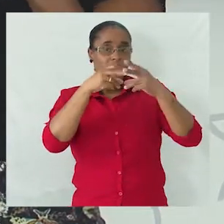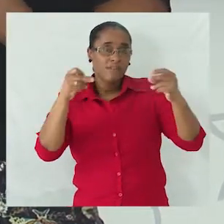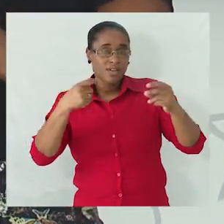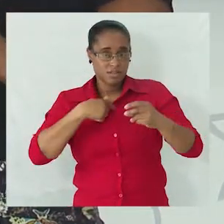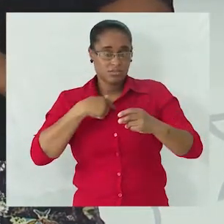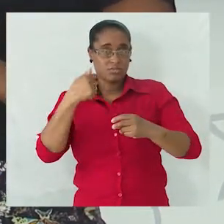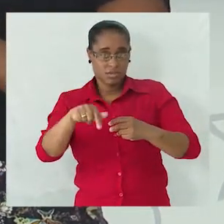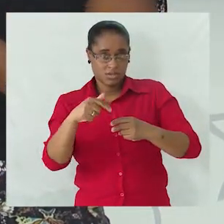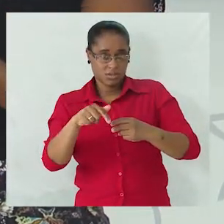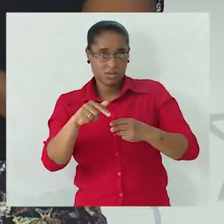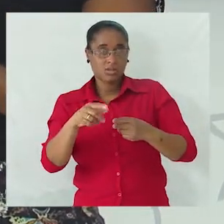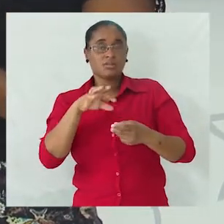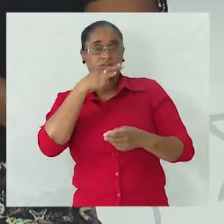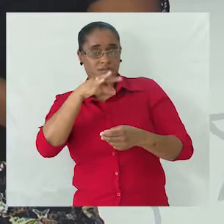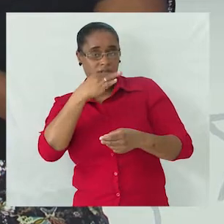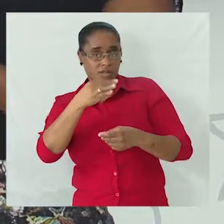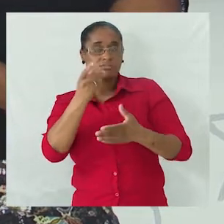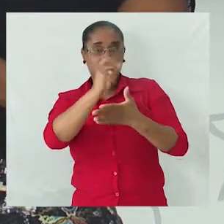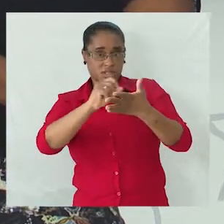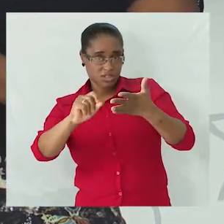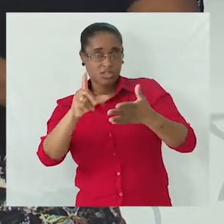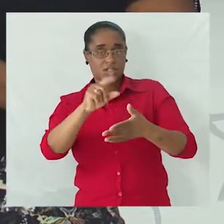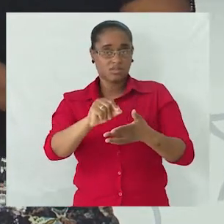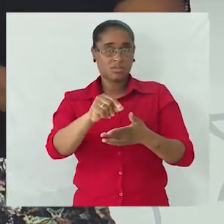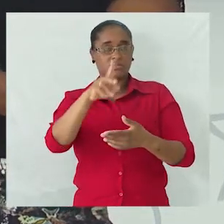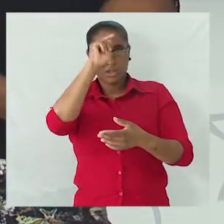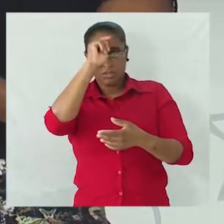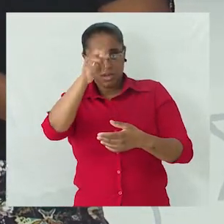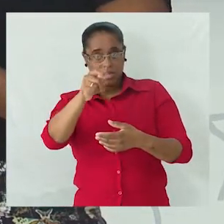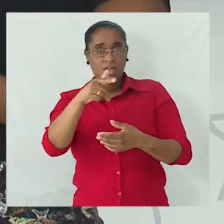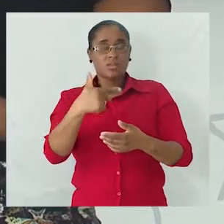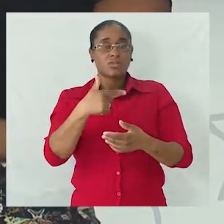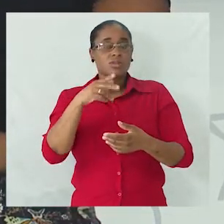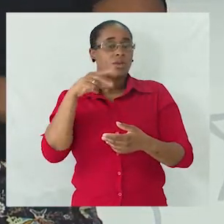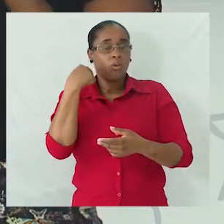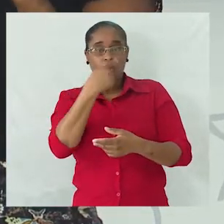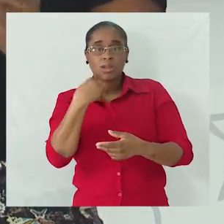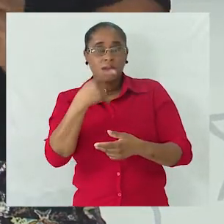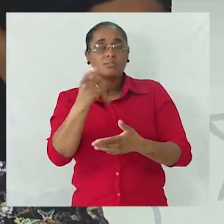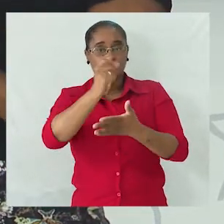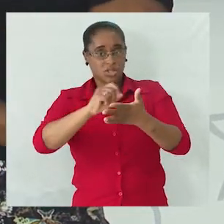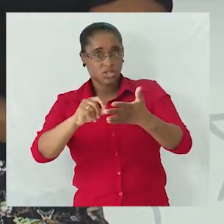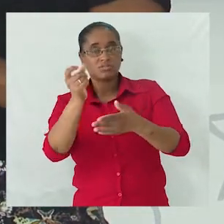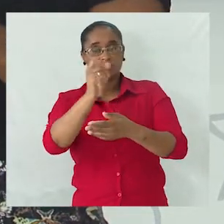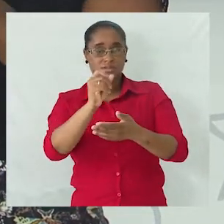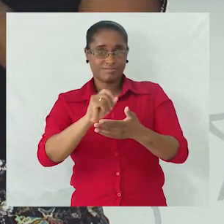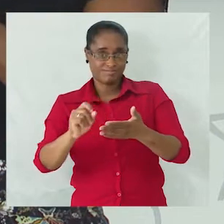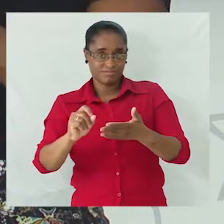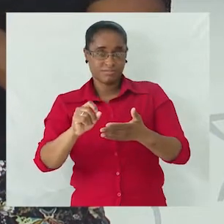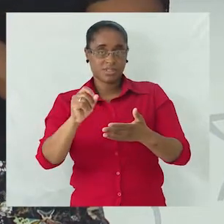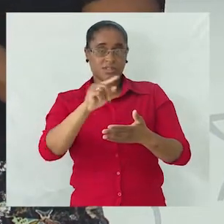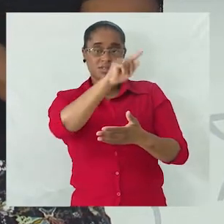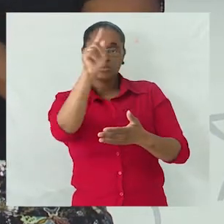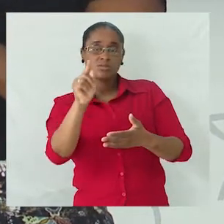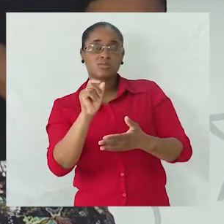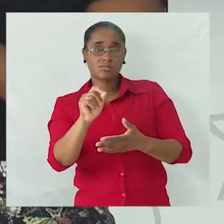E na escrita também vamos respeitar esta tonalidade de oralidade para na escrita colocarmos o sinal de pontuação que corresponde